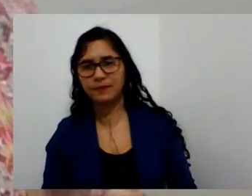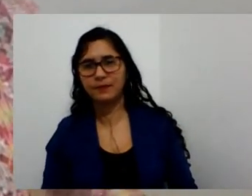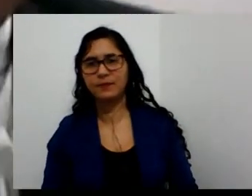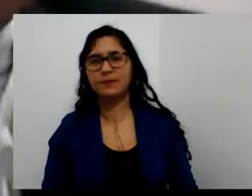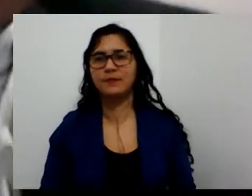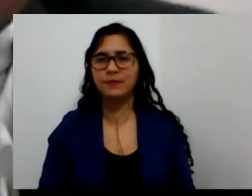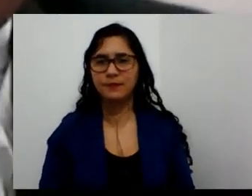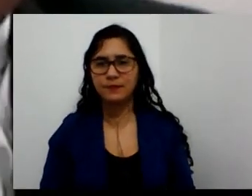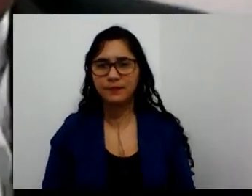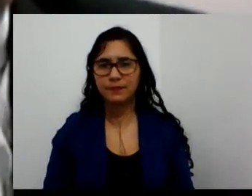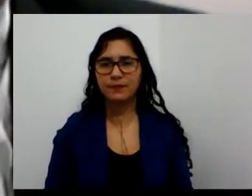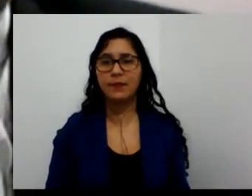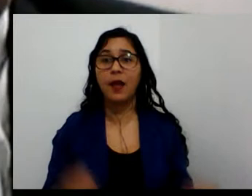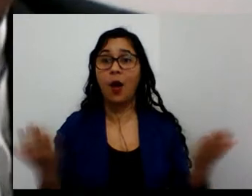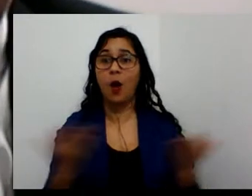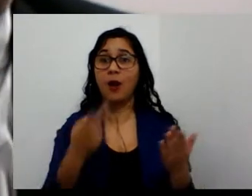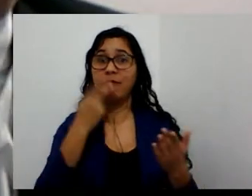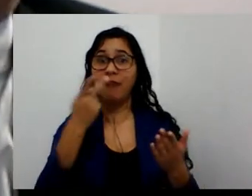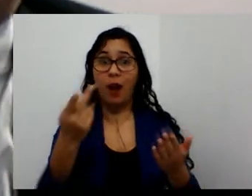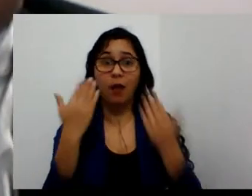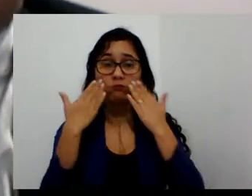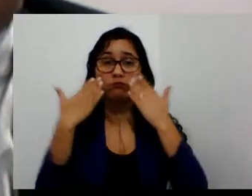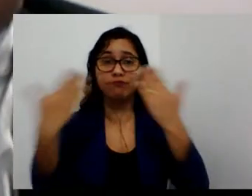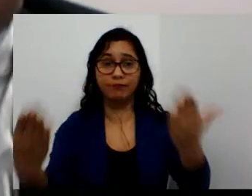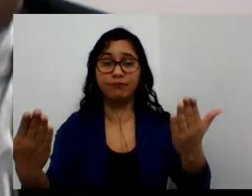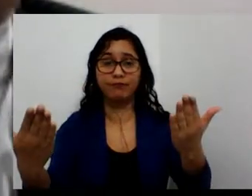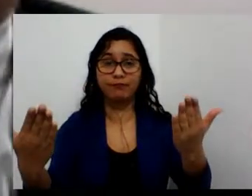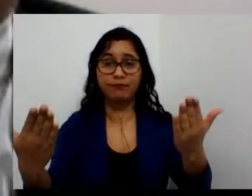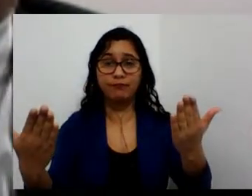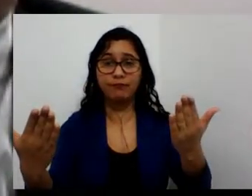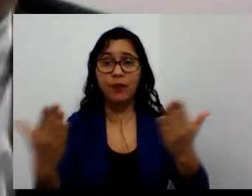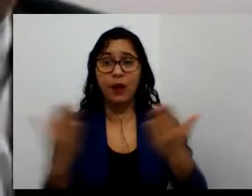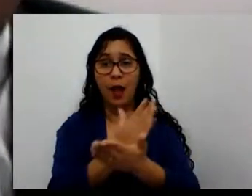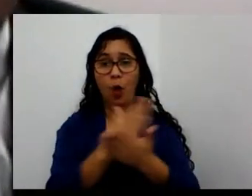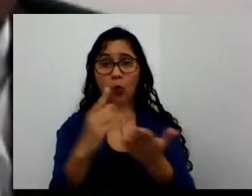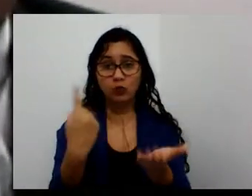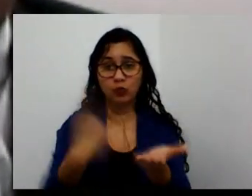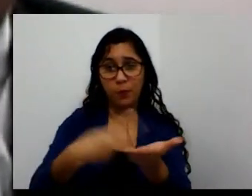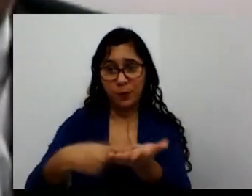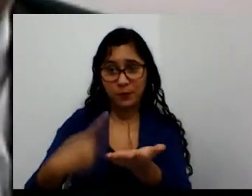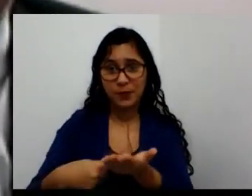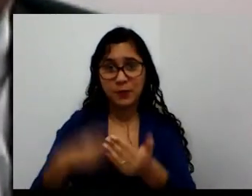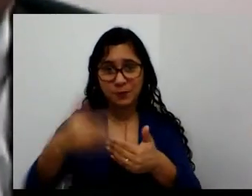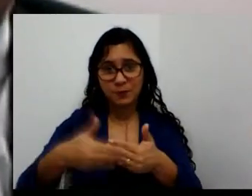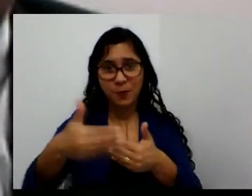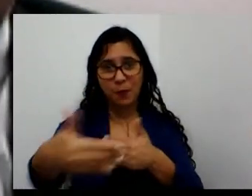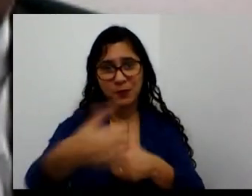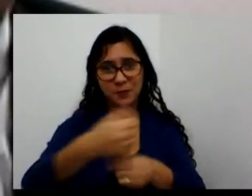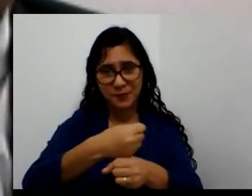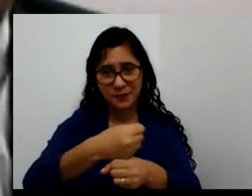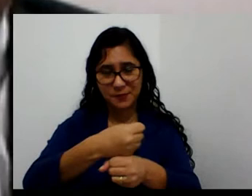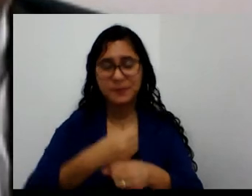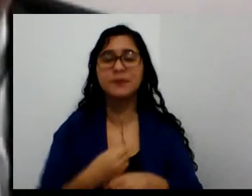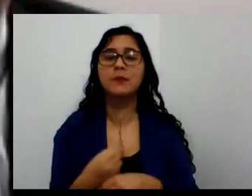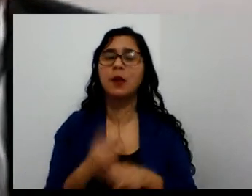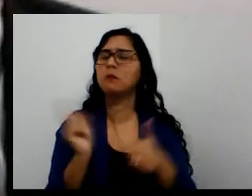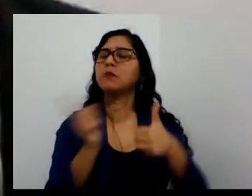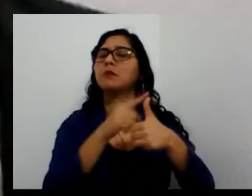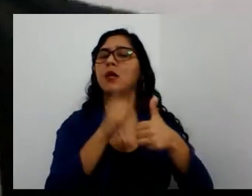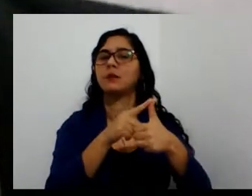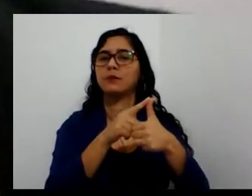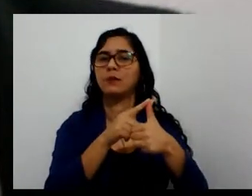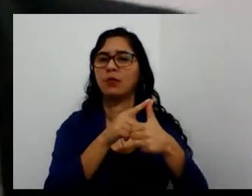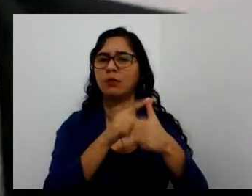Queridos, vamos destacar aqui publicamente alguns de nossos compromissos para os próximos anos. Primeiro deles,